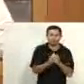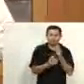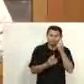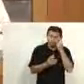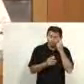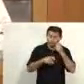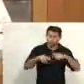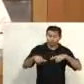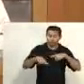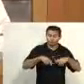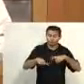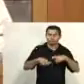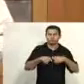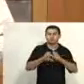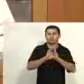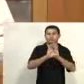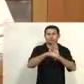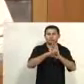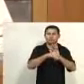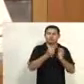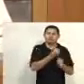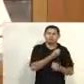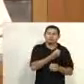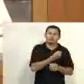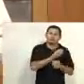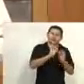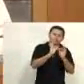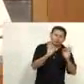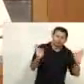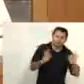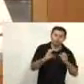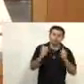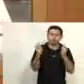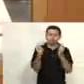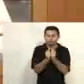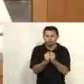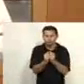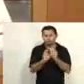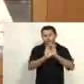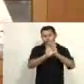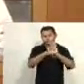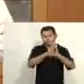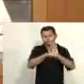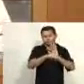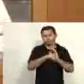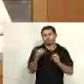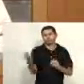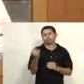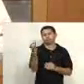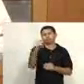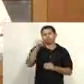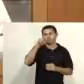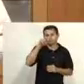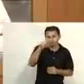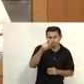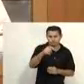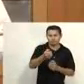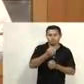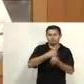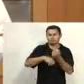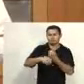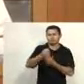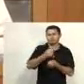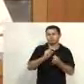não trabalhamos com os conceitos de números índices simples, compostos, conceitos de suma importância para vocês,